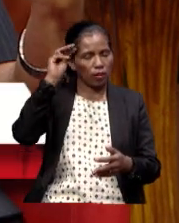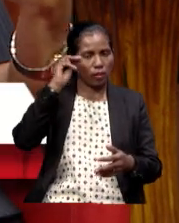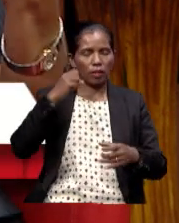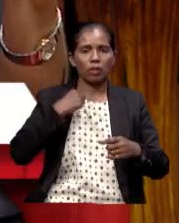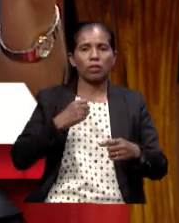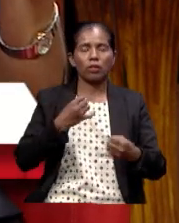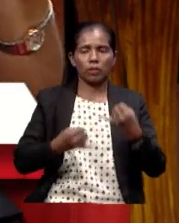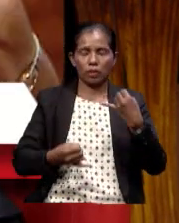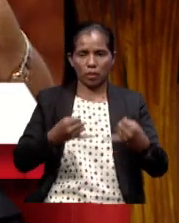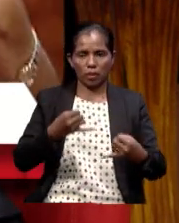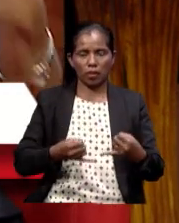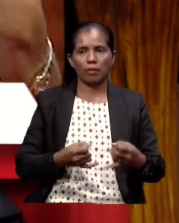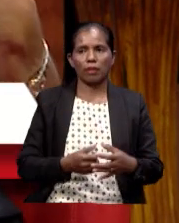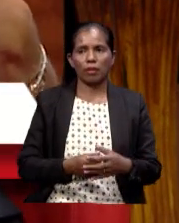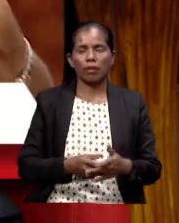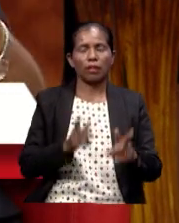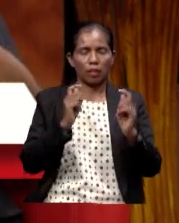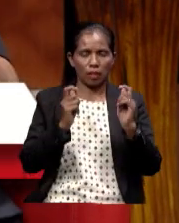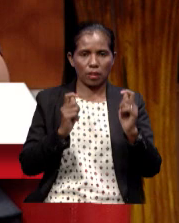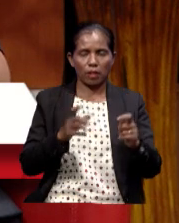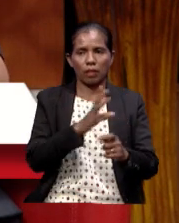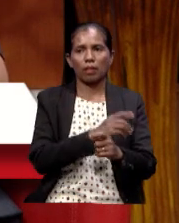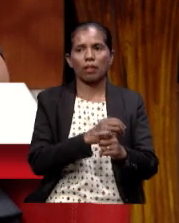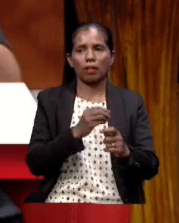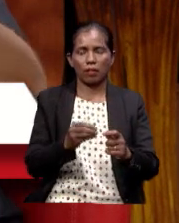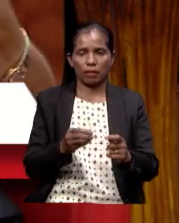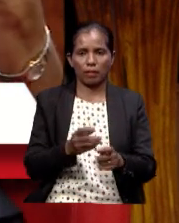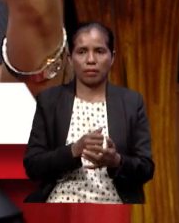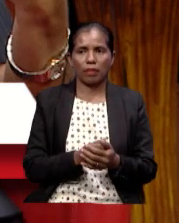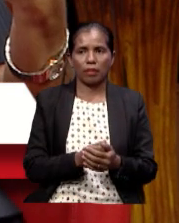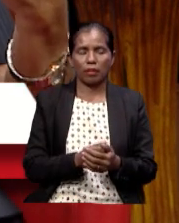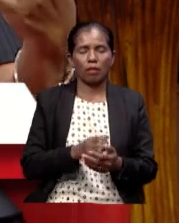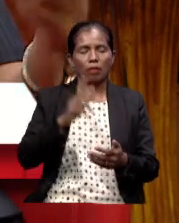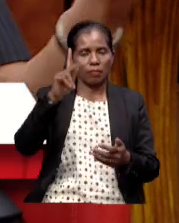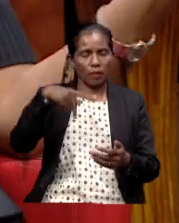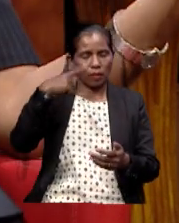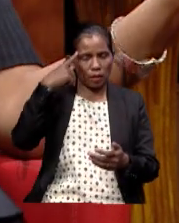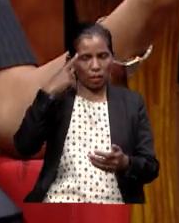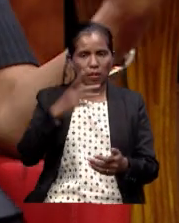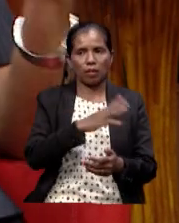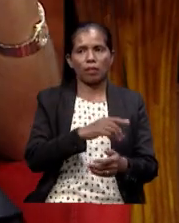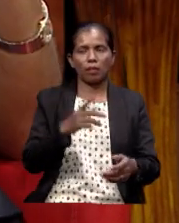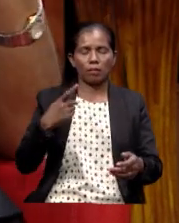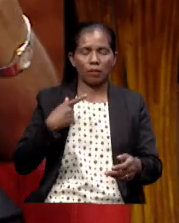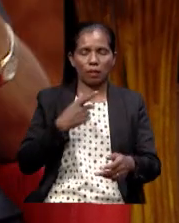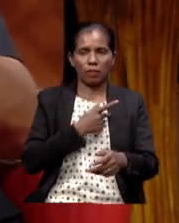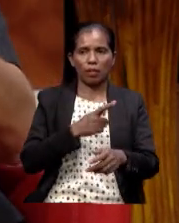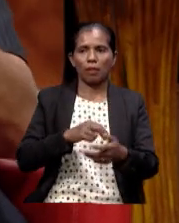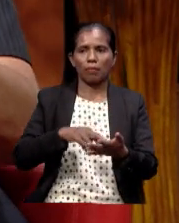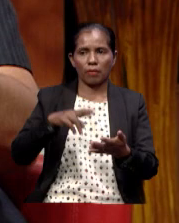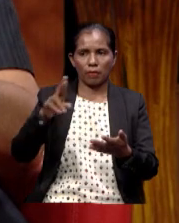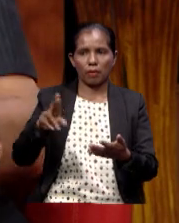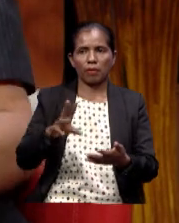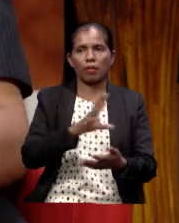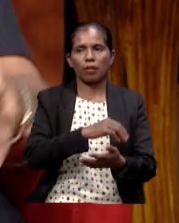Renova, tenta no máximo possível a tudo e assegura política. E da Nebema que o Parlamento aprova, o quarto governo